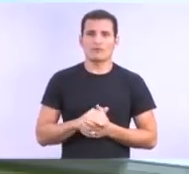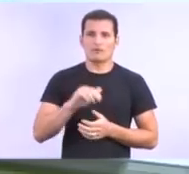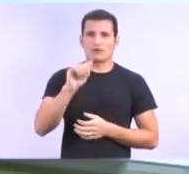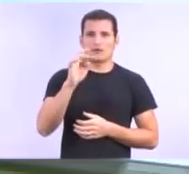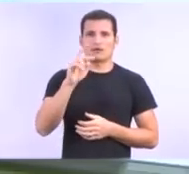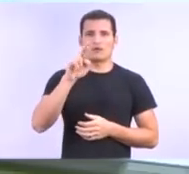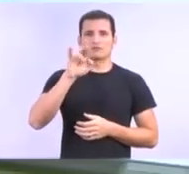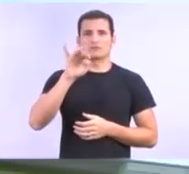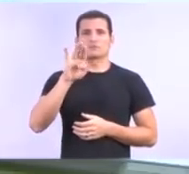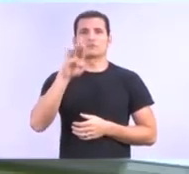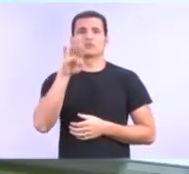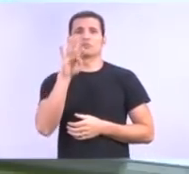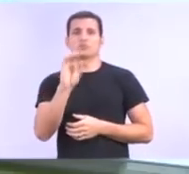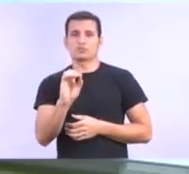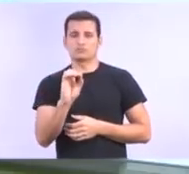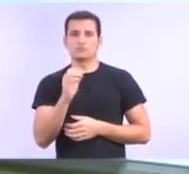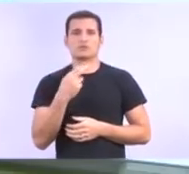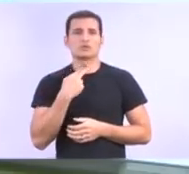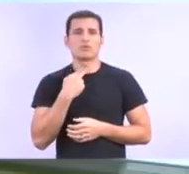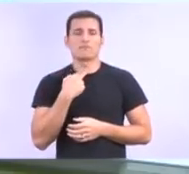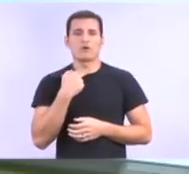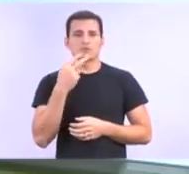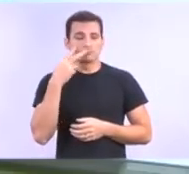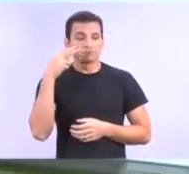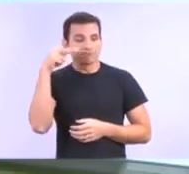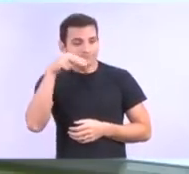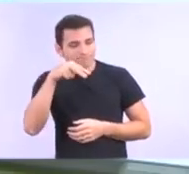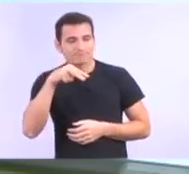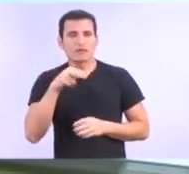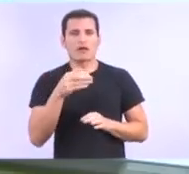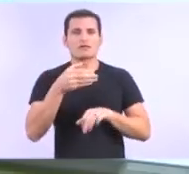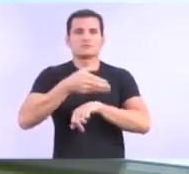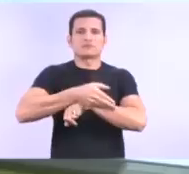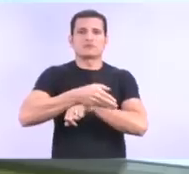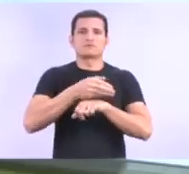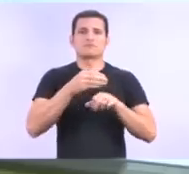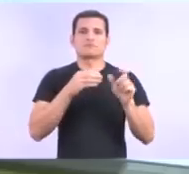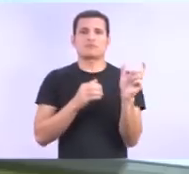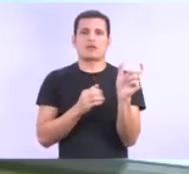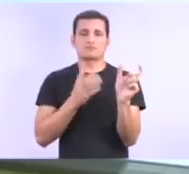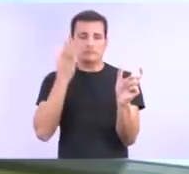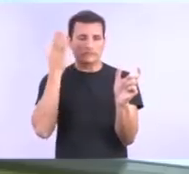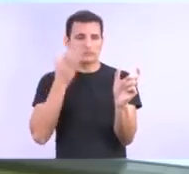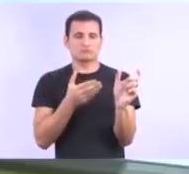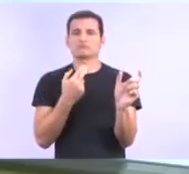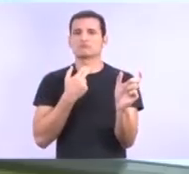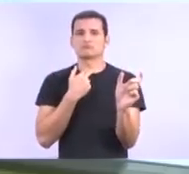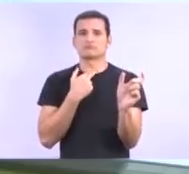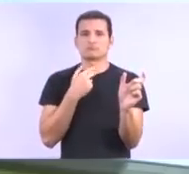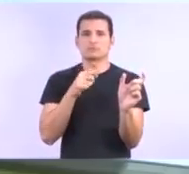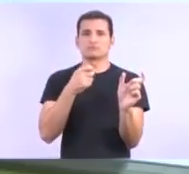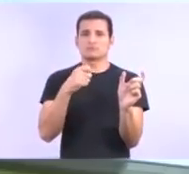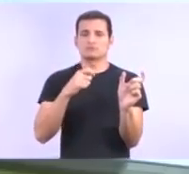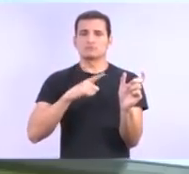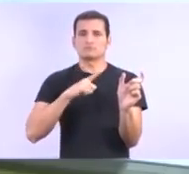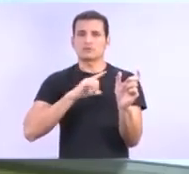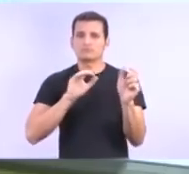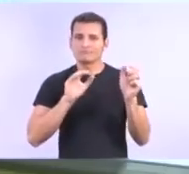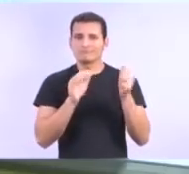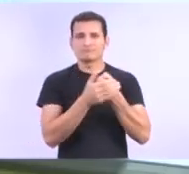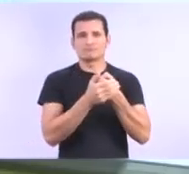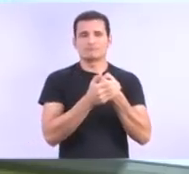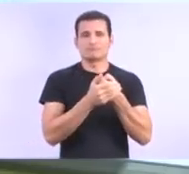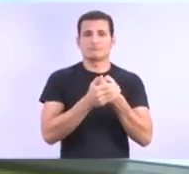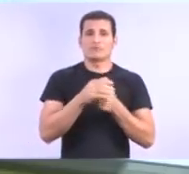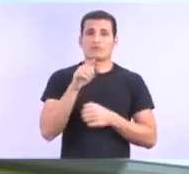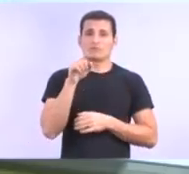atributos, elas não podem ser visíveis, não podem ser acessadas diretamente. Elas têm que ter uma proteção. Para